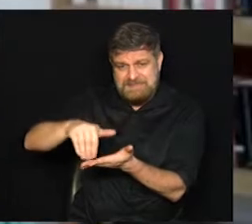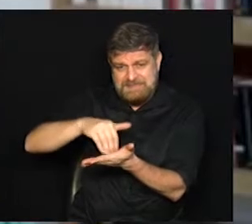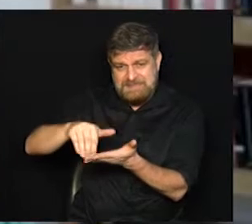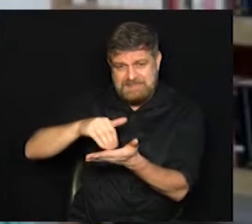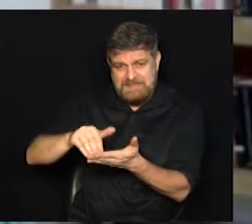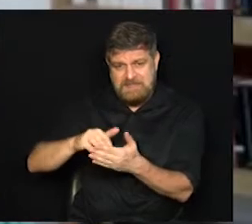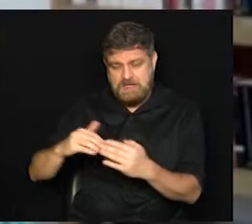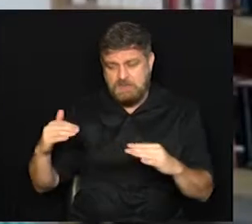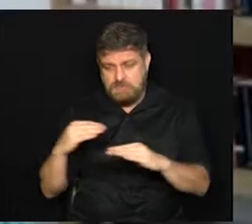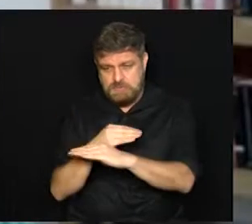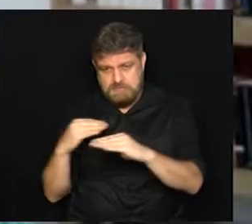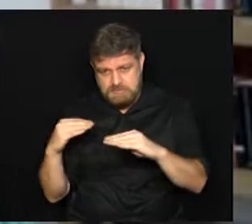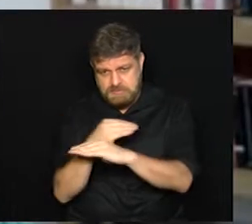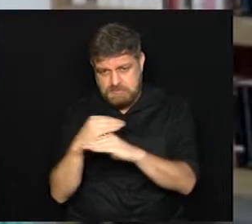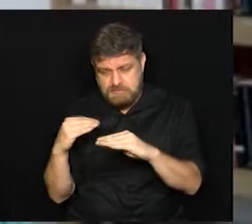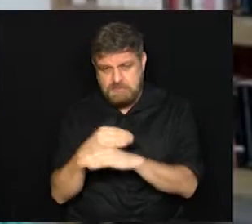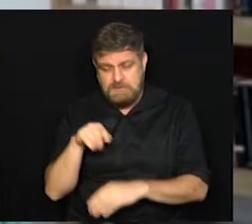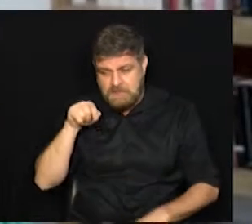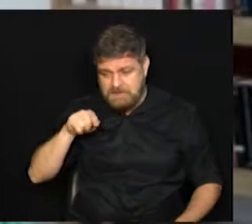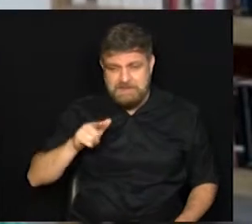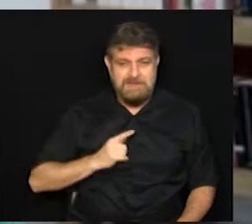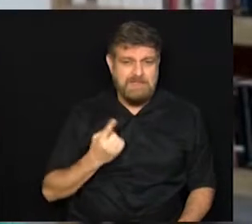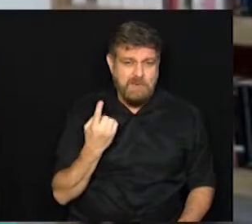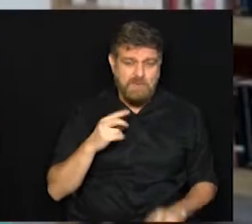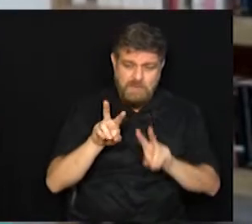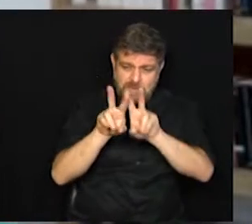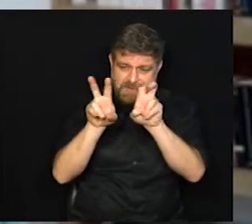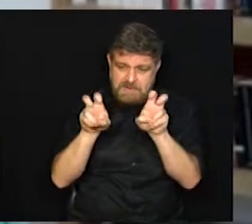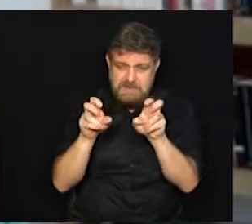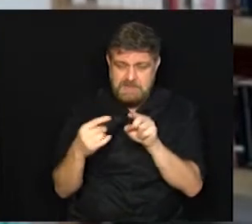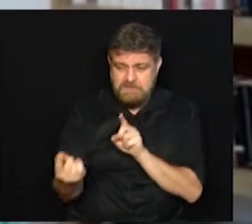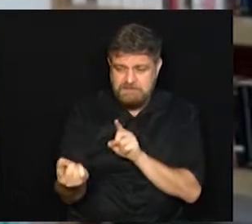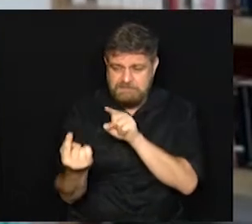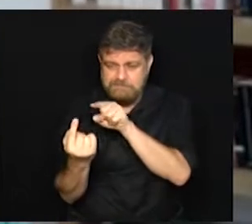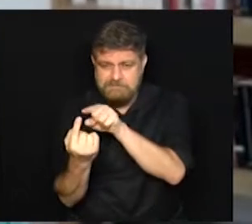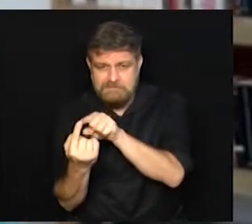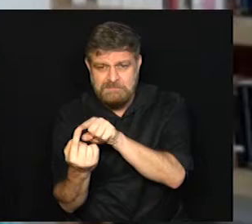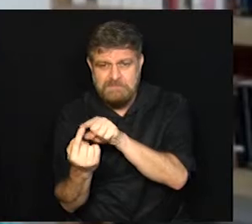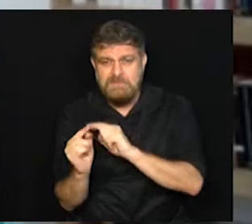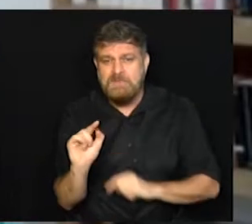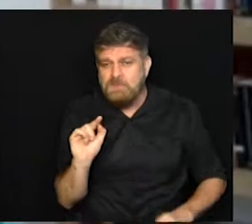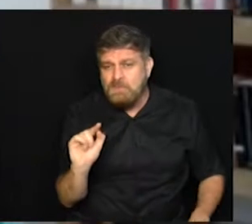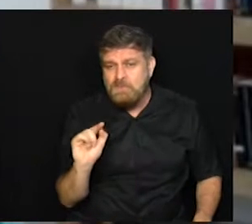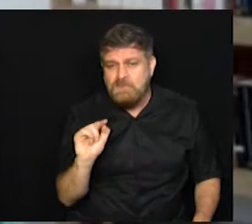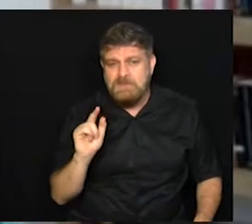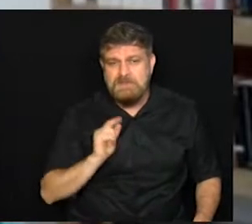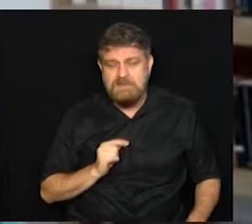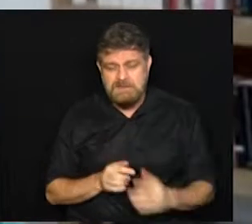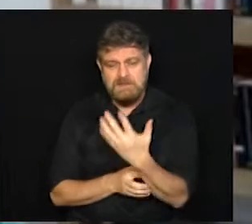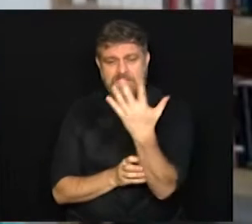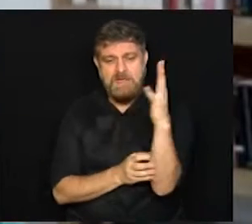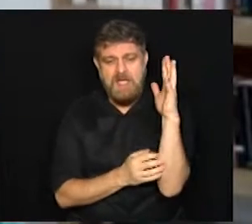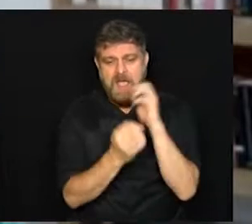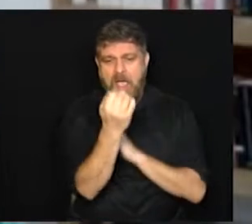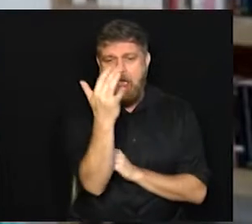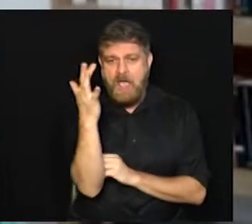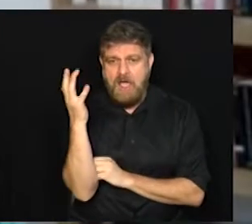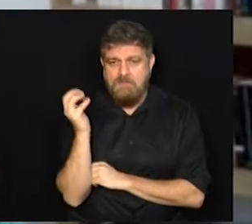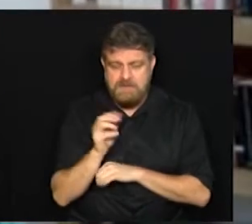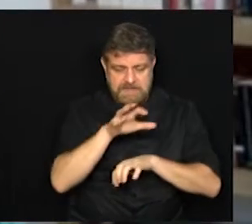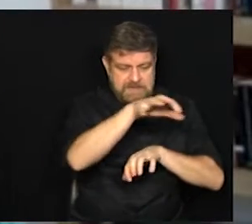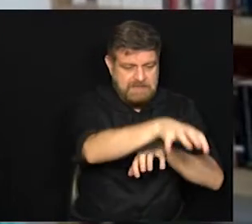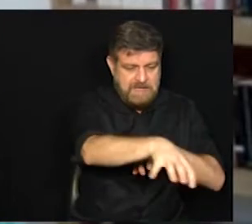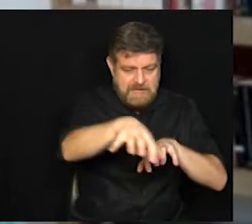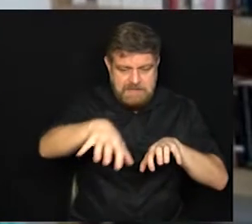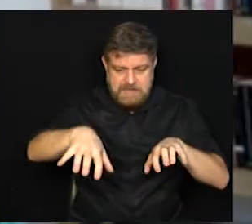de Transporte, que eu acho que tem uma questão que está relacionada, que é a questão das florestas urbanas da cidade. A gente